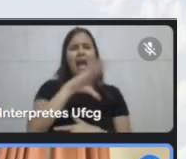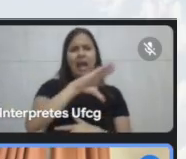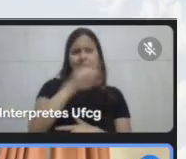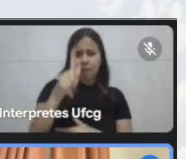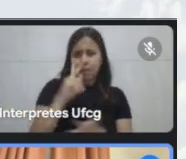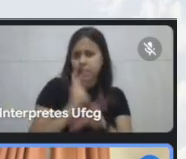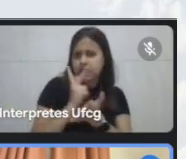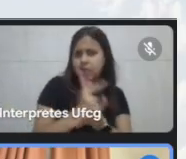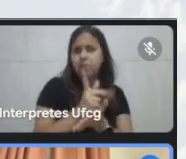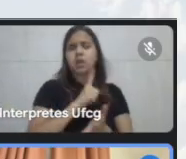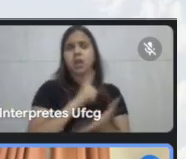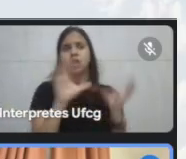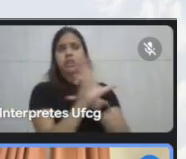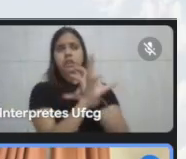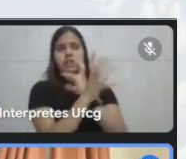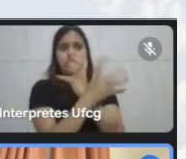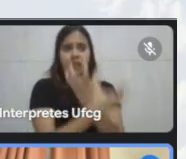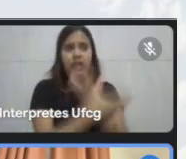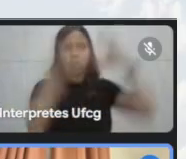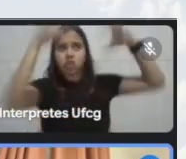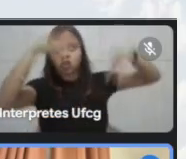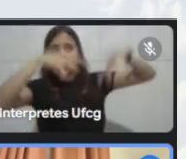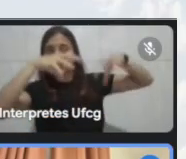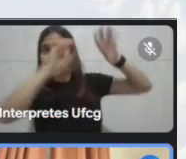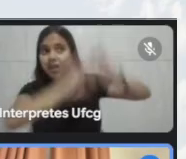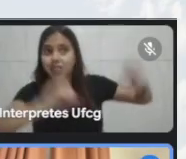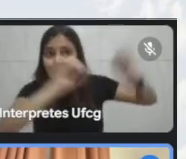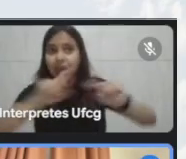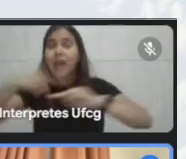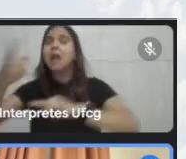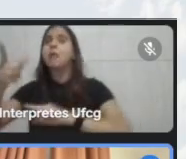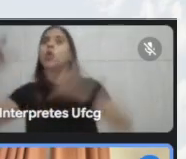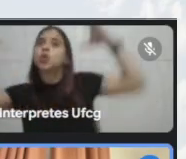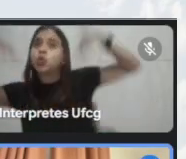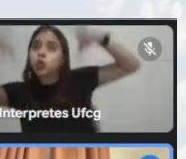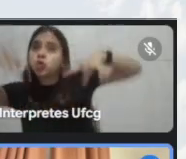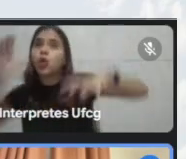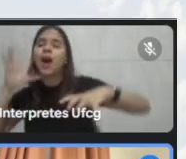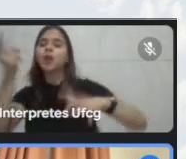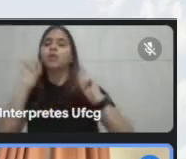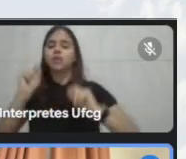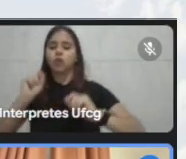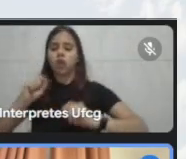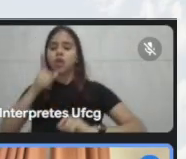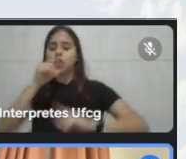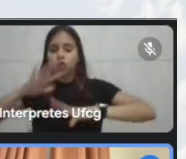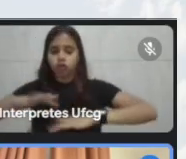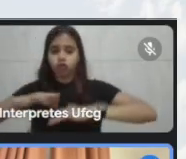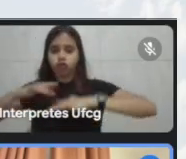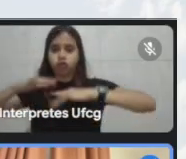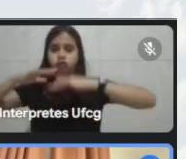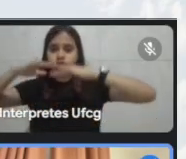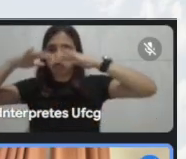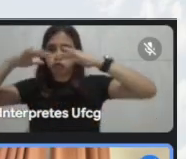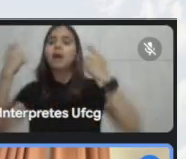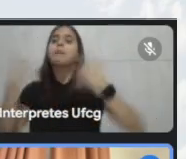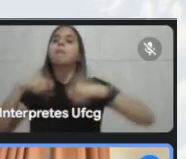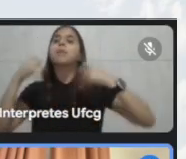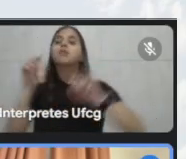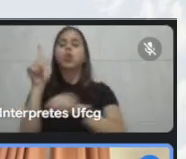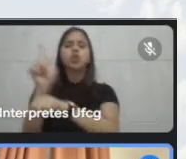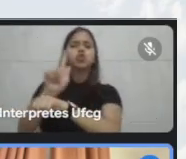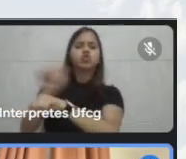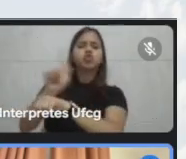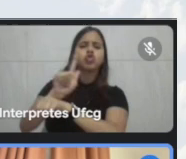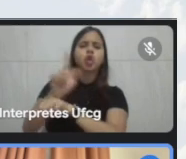acaba convivendo com muitas questões de alagamento e inundações. Então, a gente precisa aí de uma gestão mais sustentável para que a gente